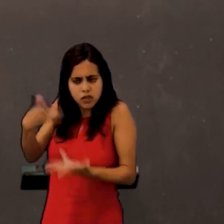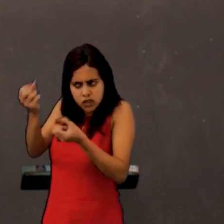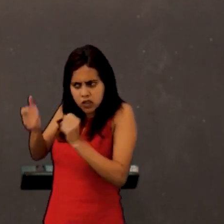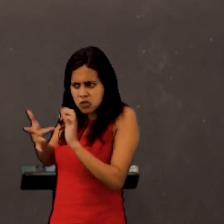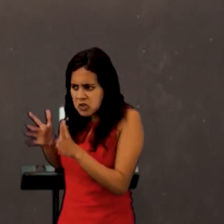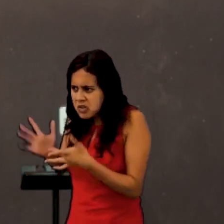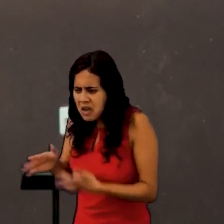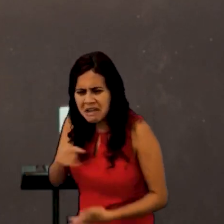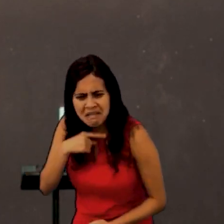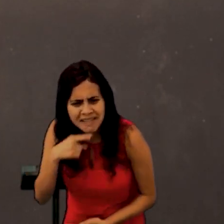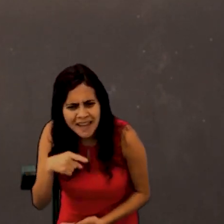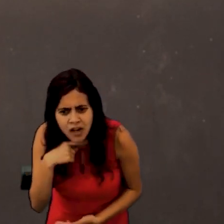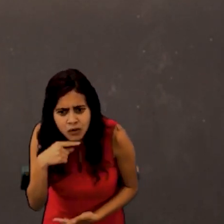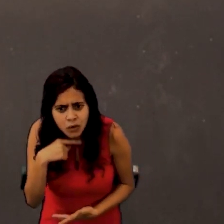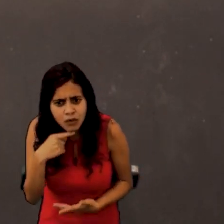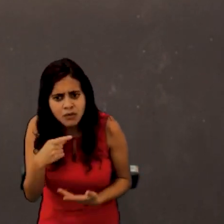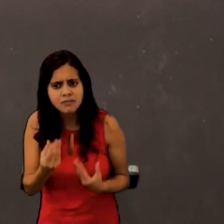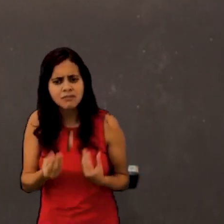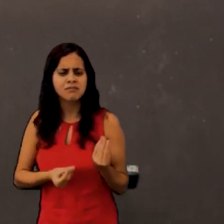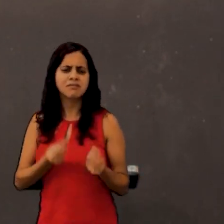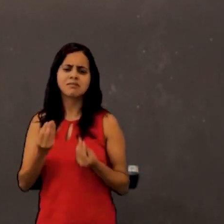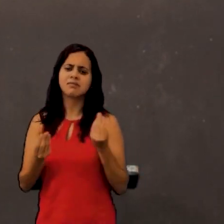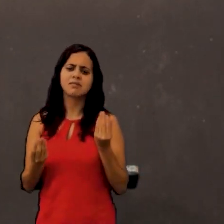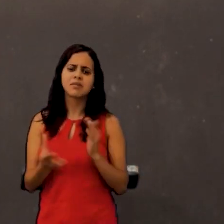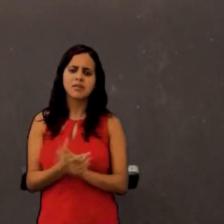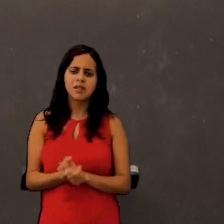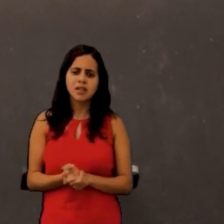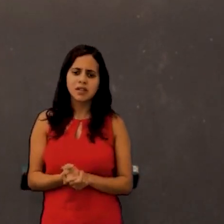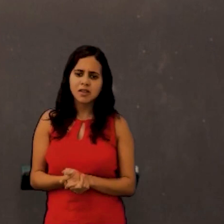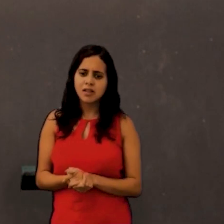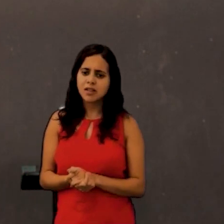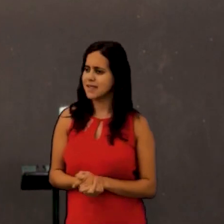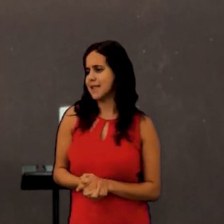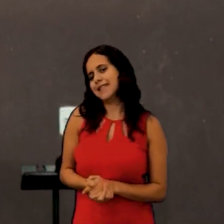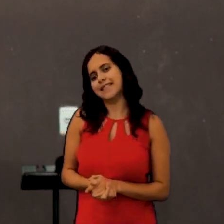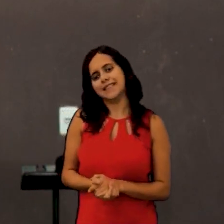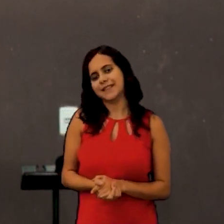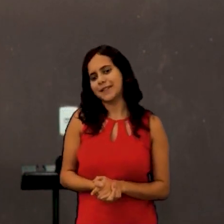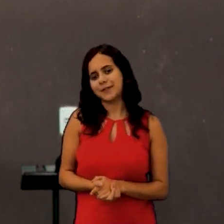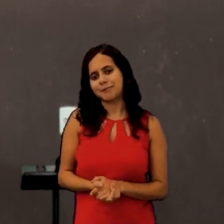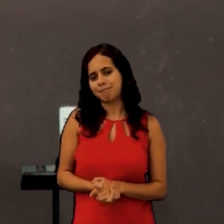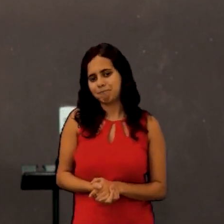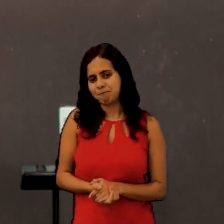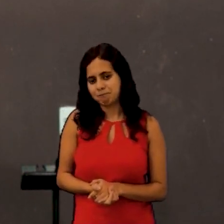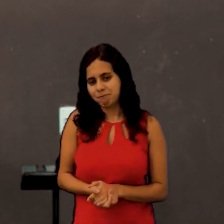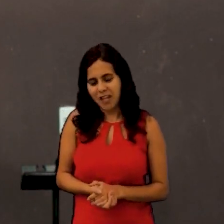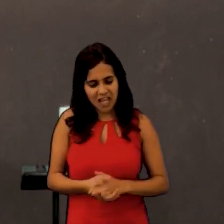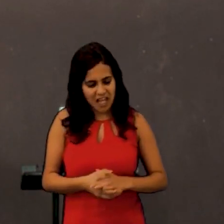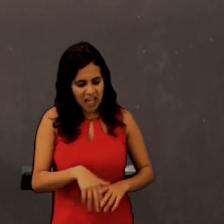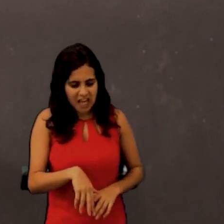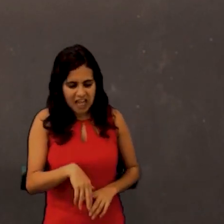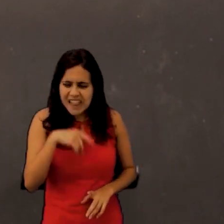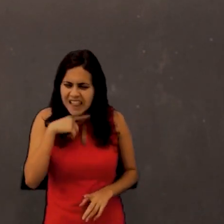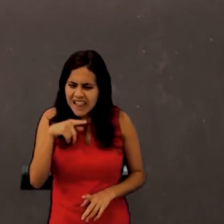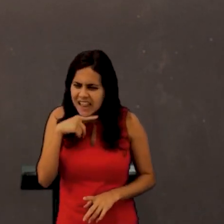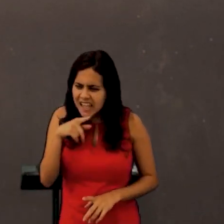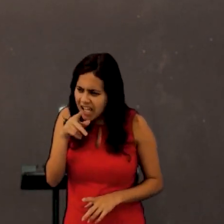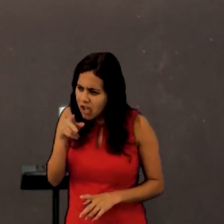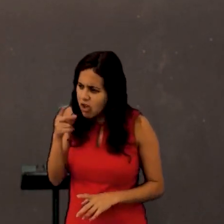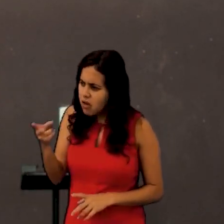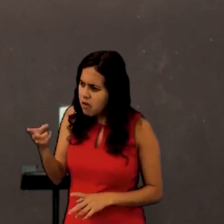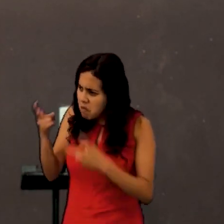Nenhum? Ih, cara. Péssimo indicativo. Tu não está incomodando ninguém. Tu é crente